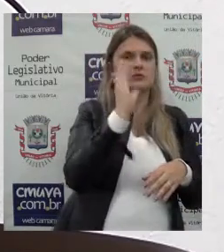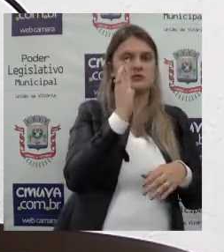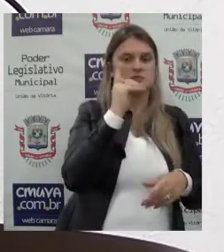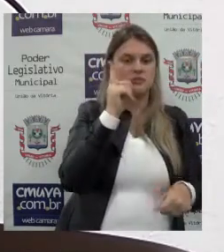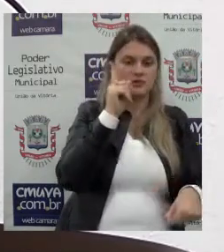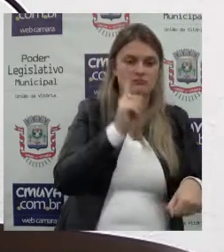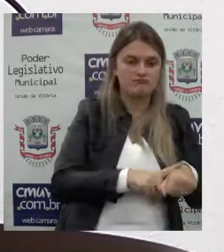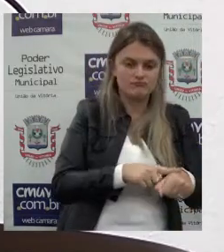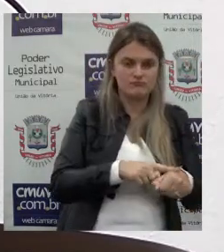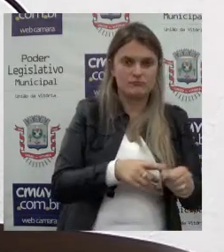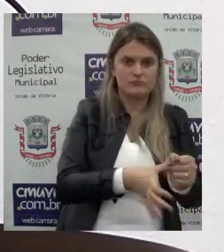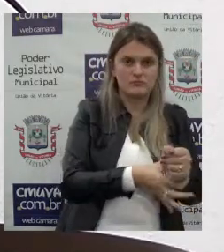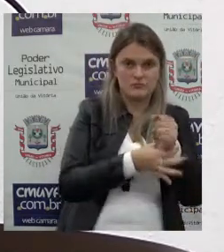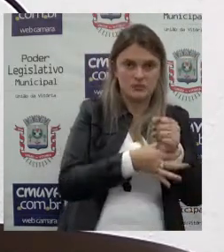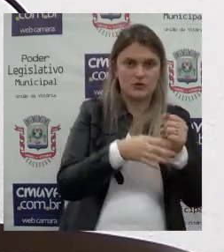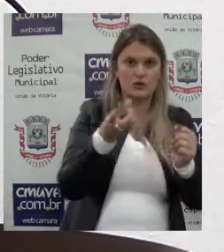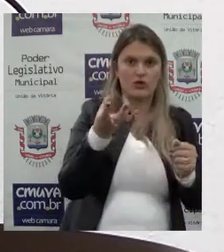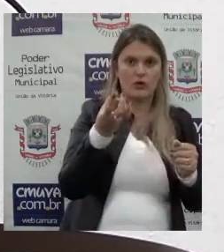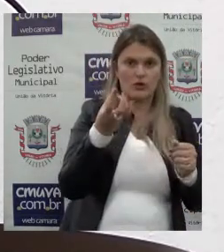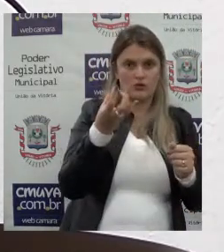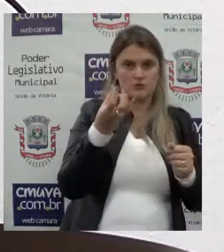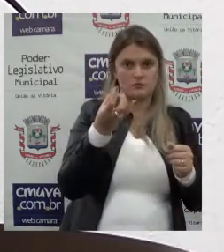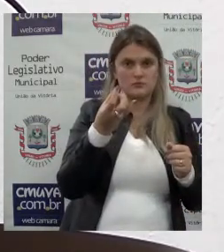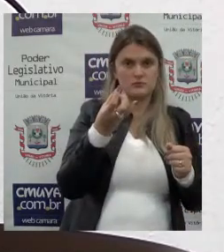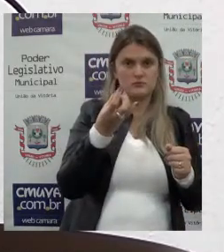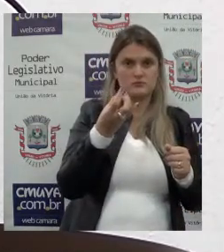fazer flagrante de tráfico de drogas.